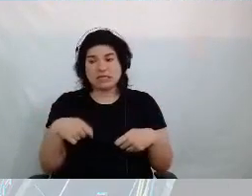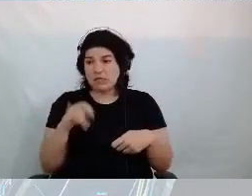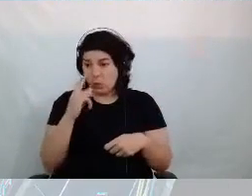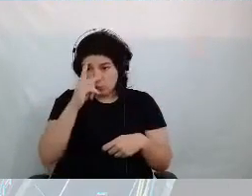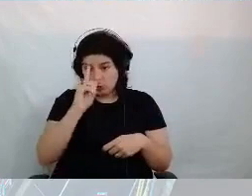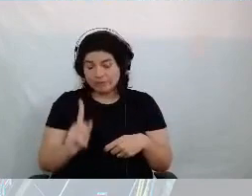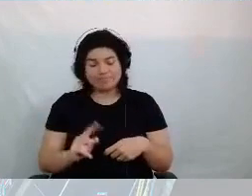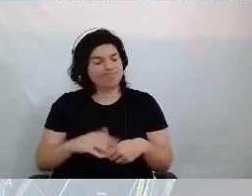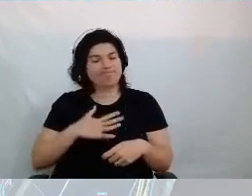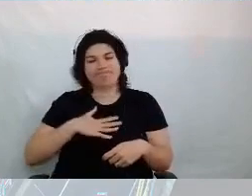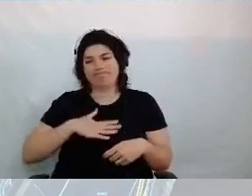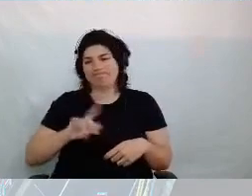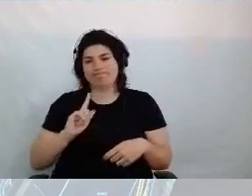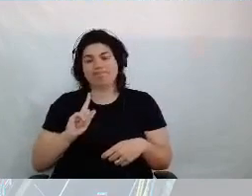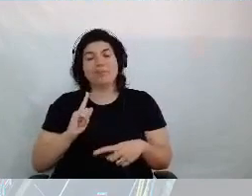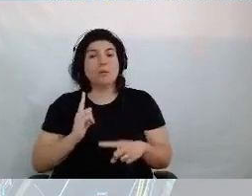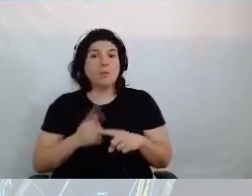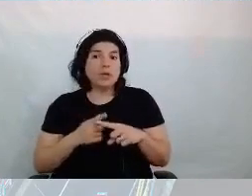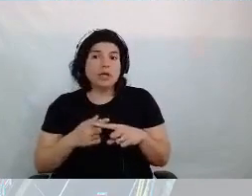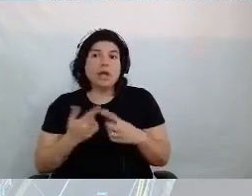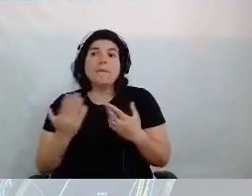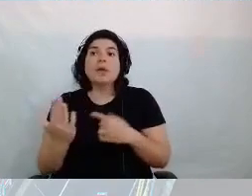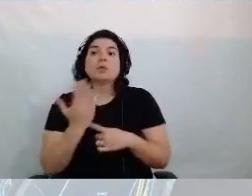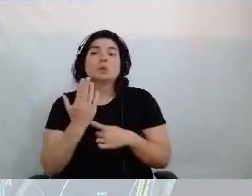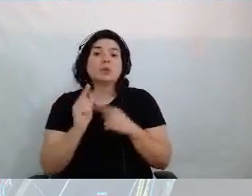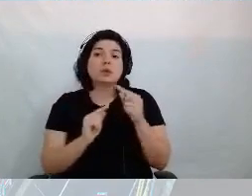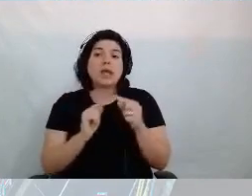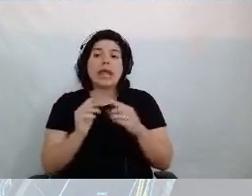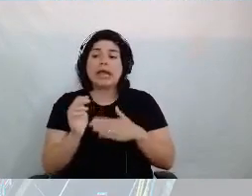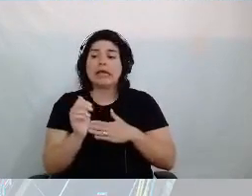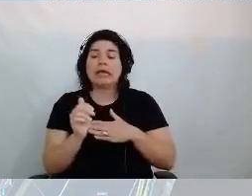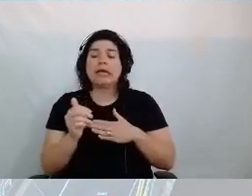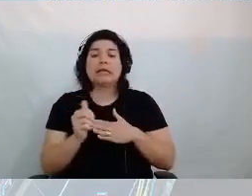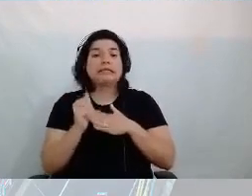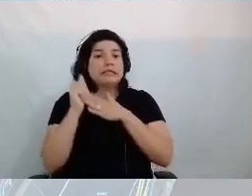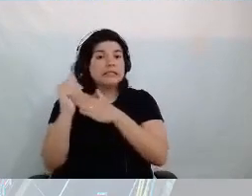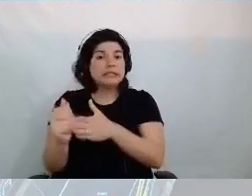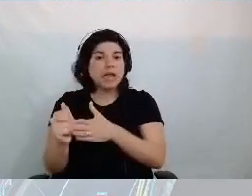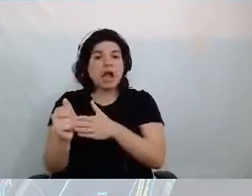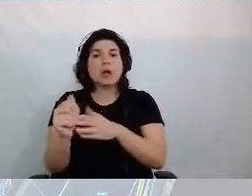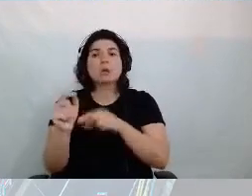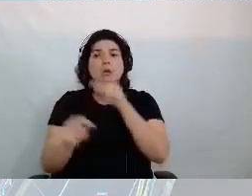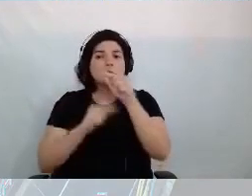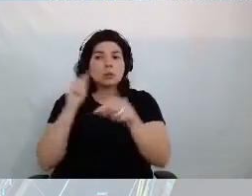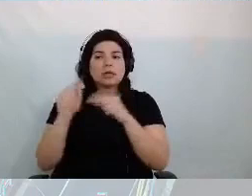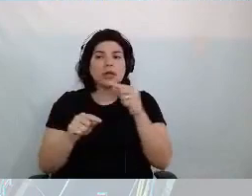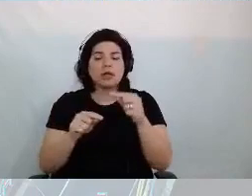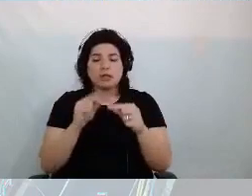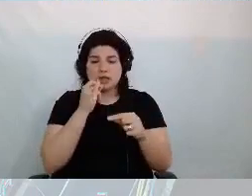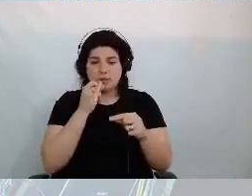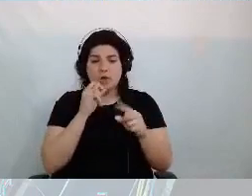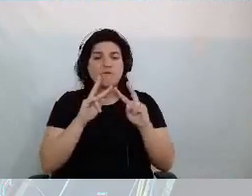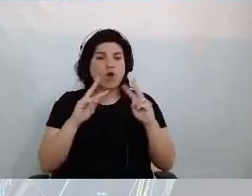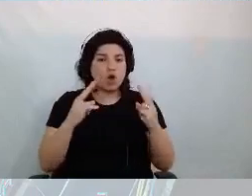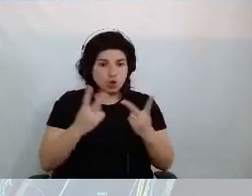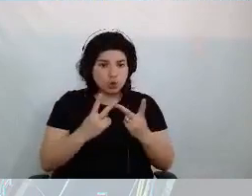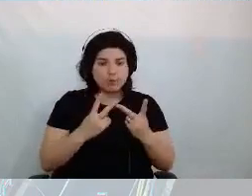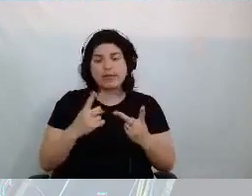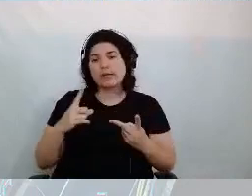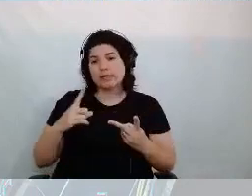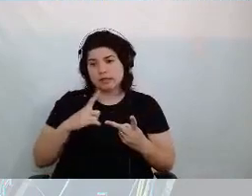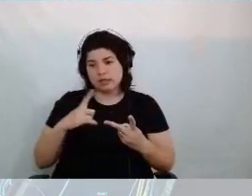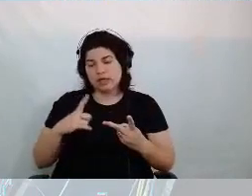produção. Senão, eu não tenho um guia. Eu não consigo ver se com aquela bateria, aquele volume que a aplicação